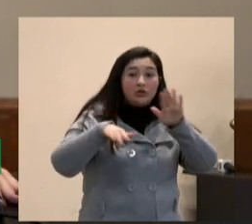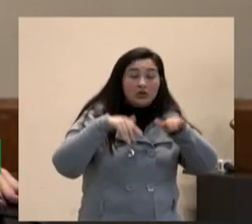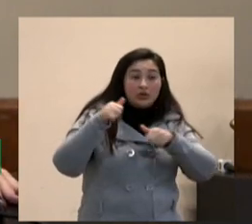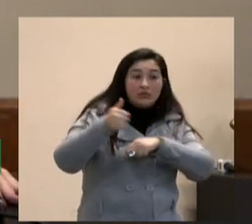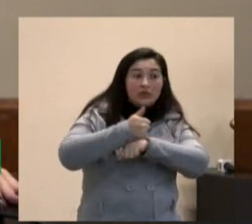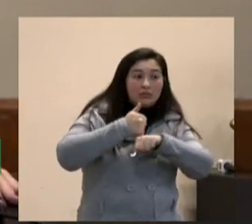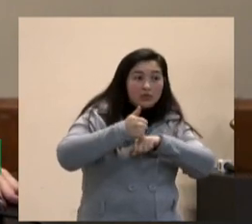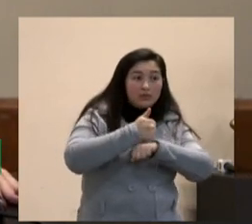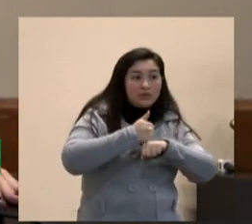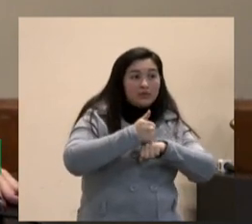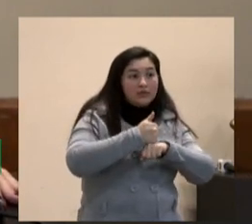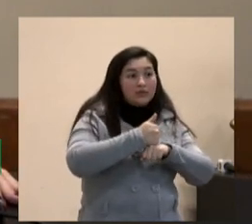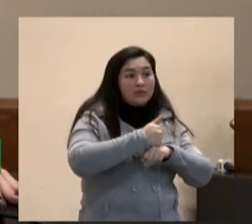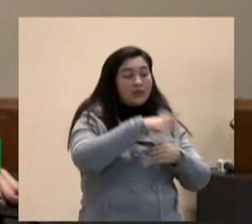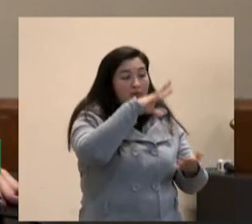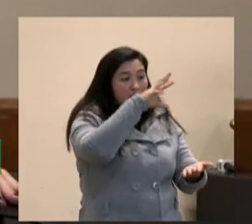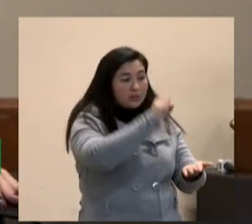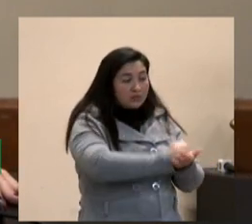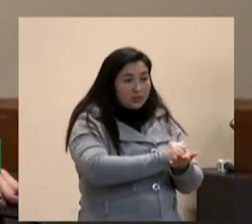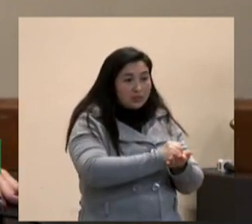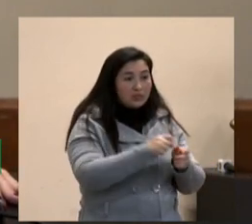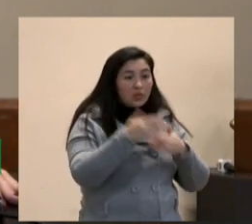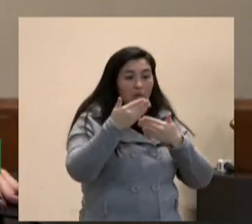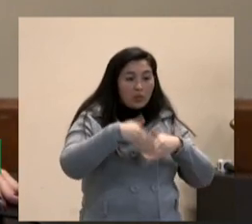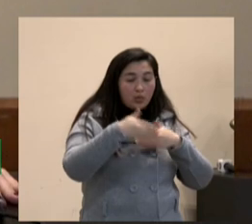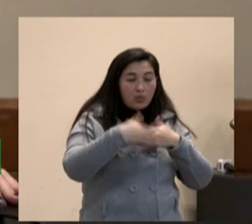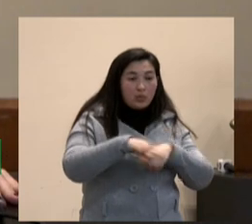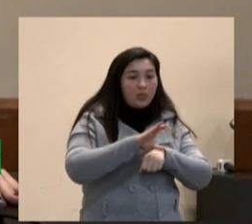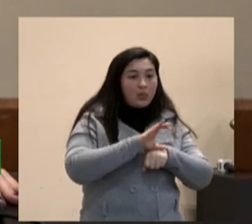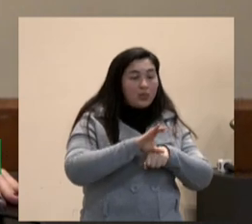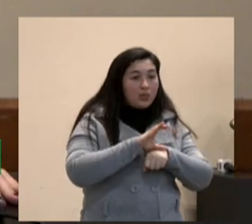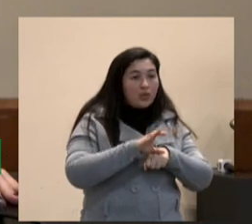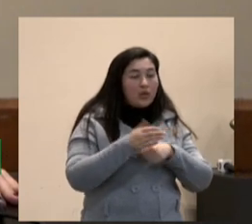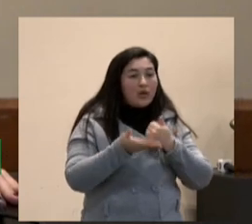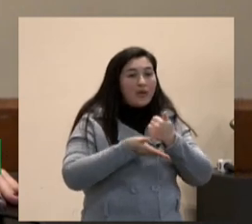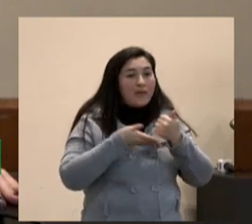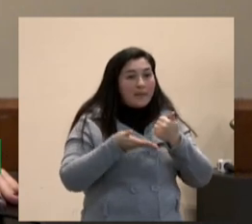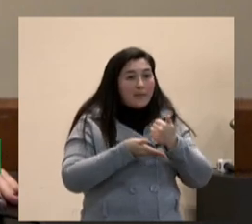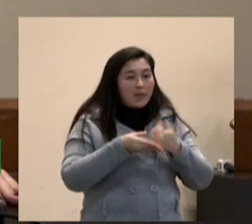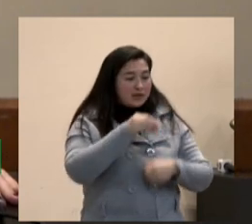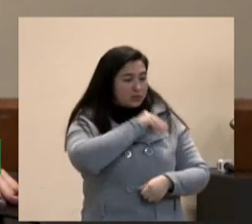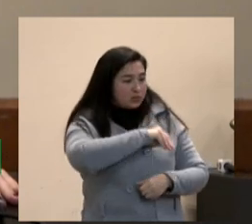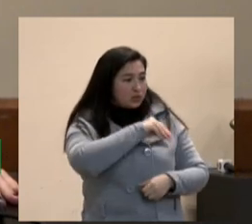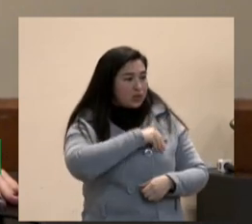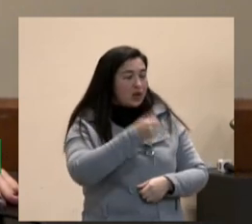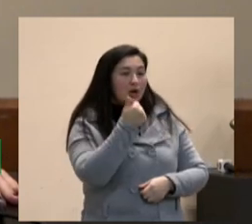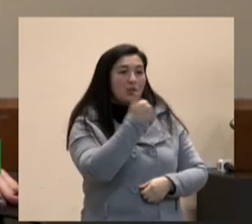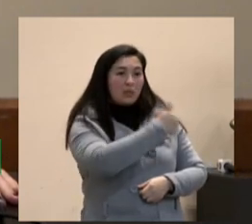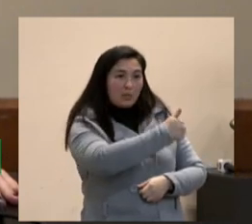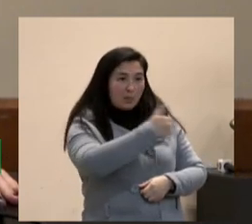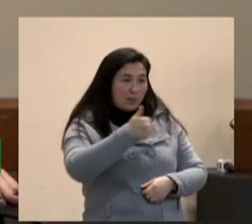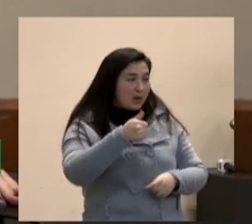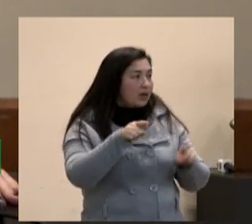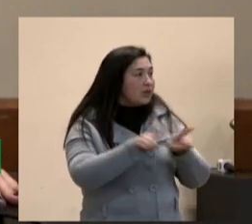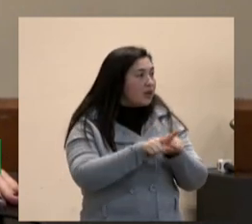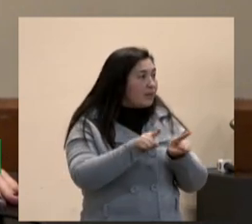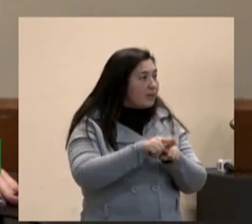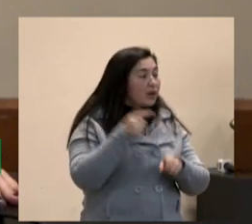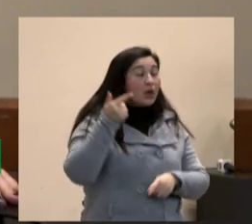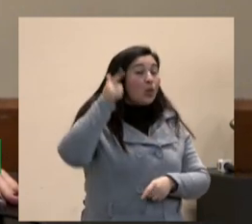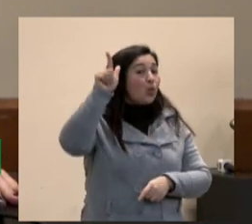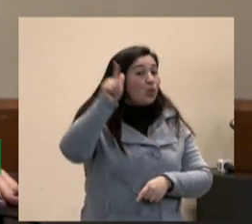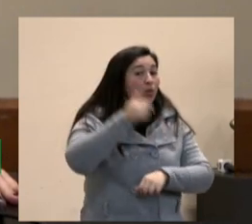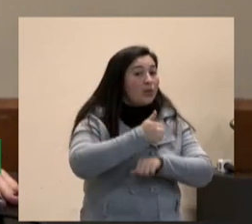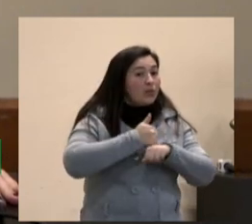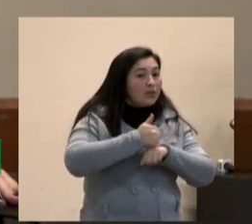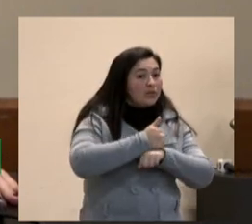educação infantil via concurso público, né, com garantia de piso salarial, salário correspondente a outras profissões, né,